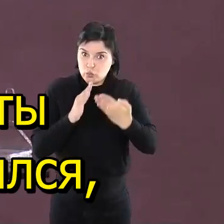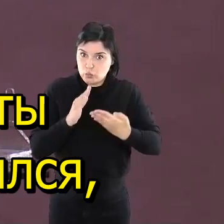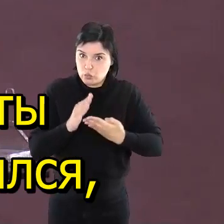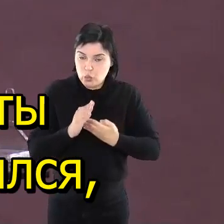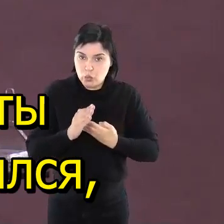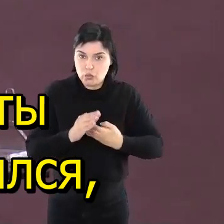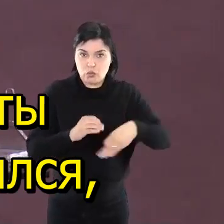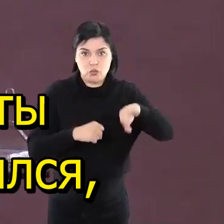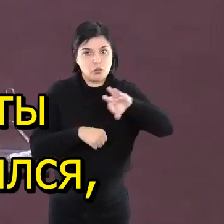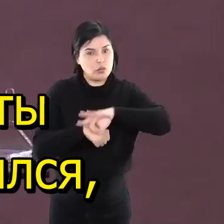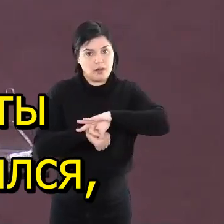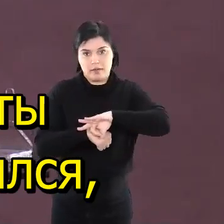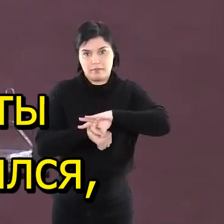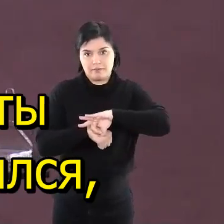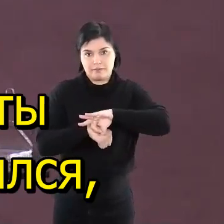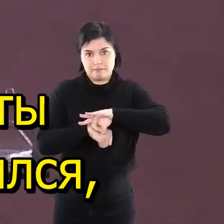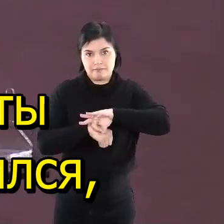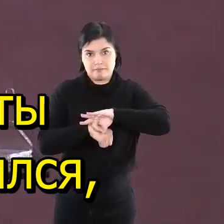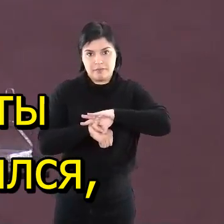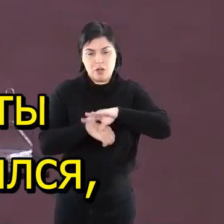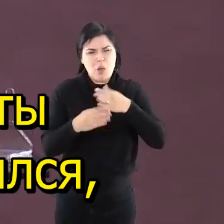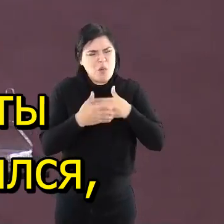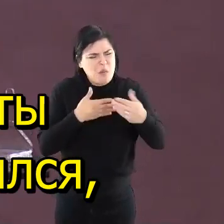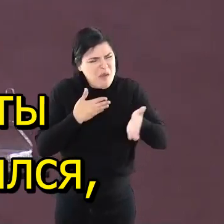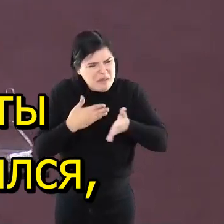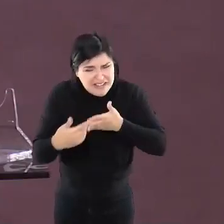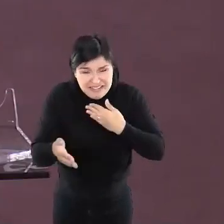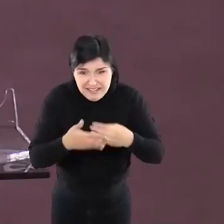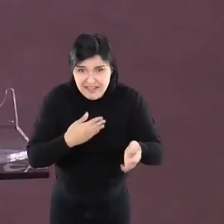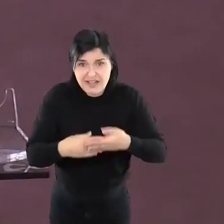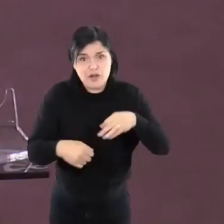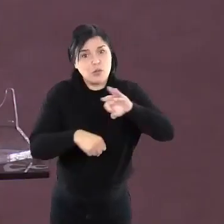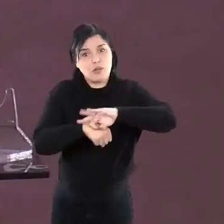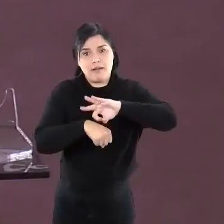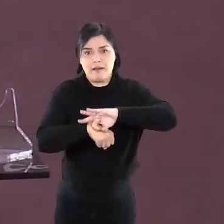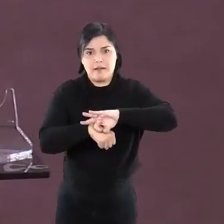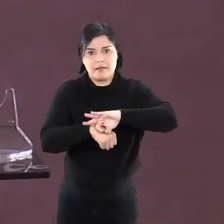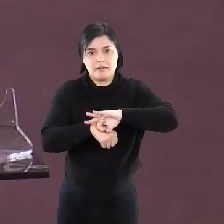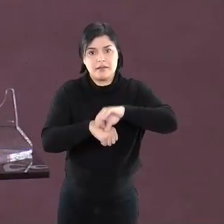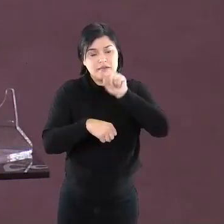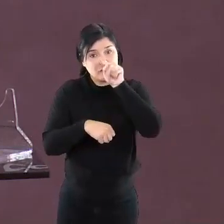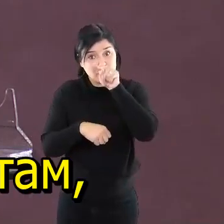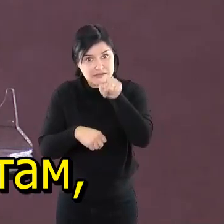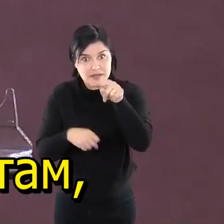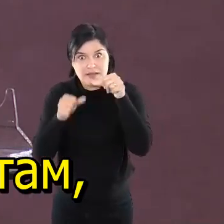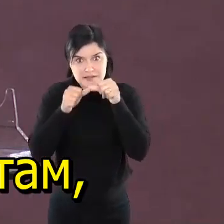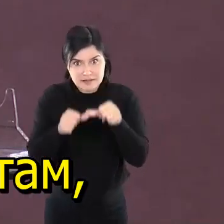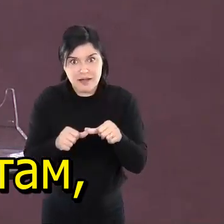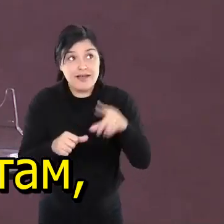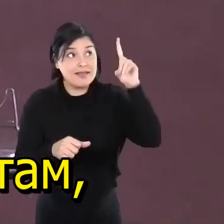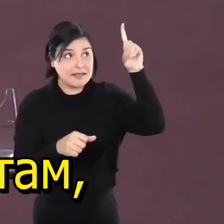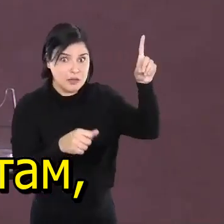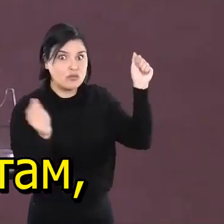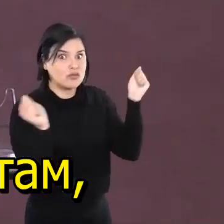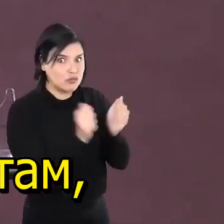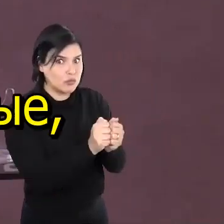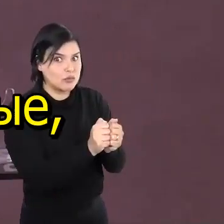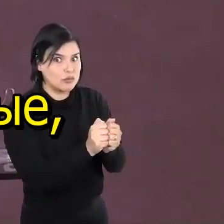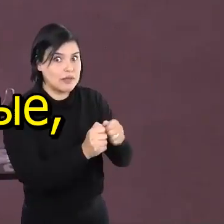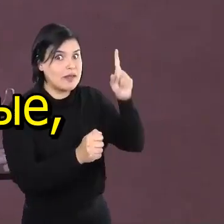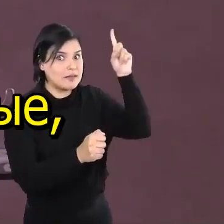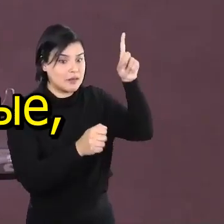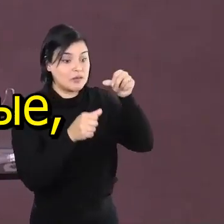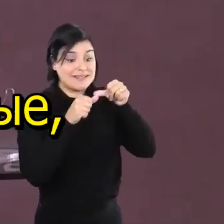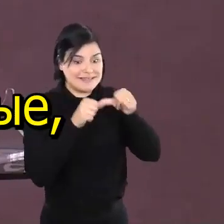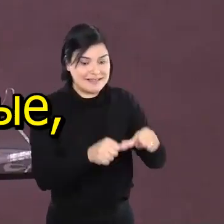lugar que você estiver ou que você for que Deus não esteja presente. Se suba aos céus, Ele está. Se deixa